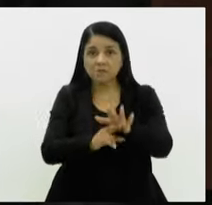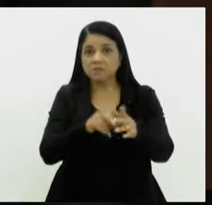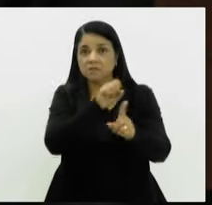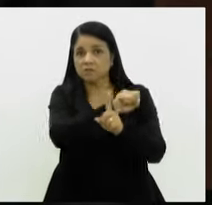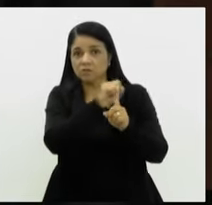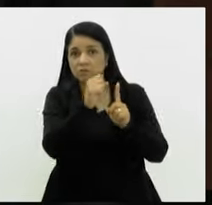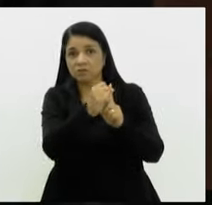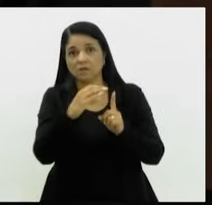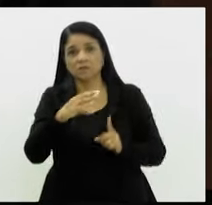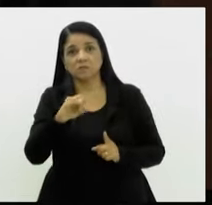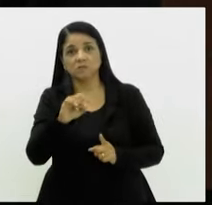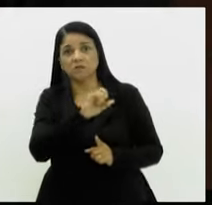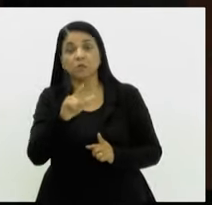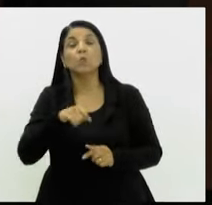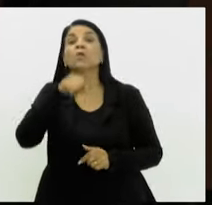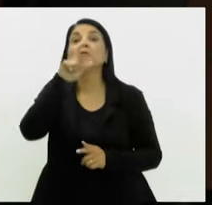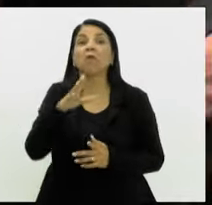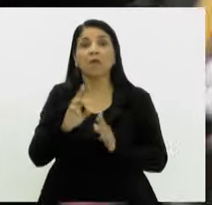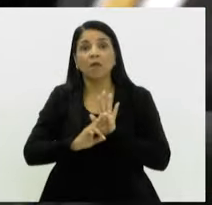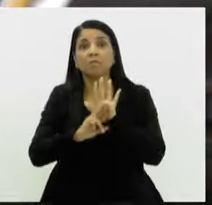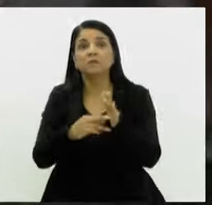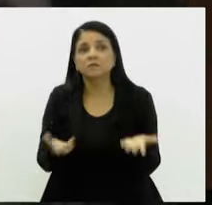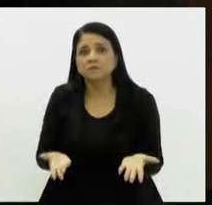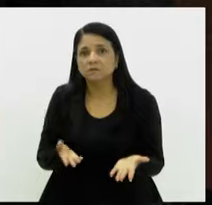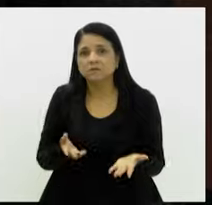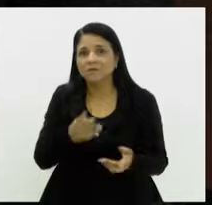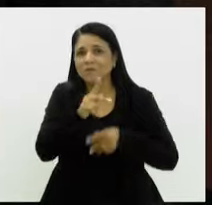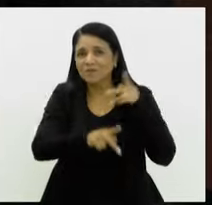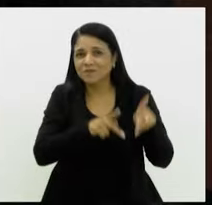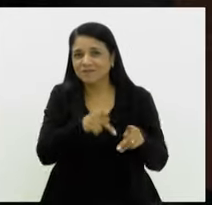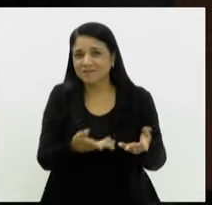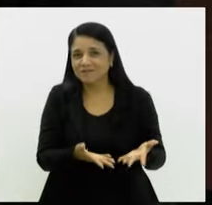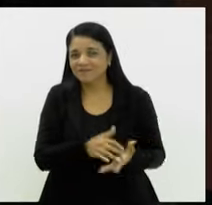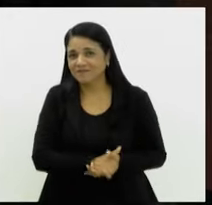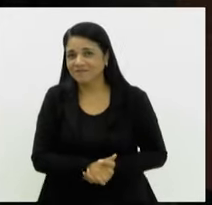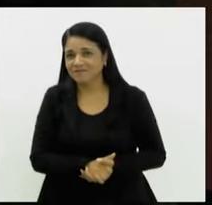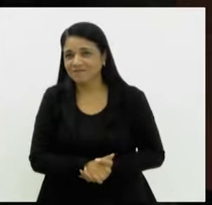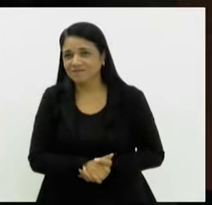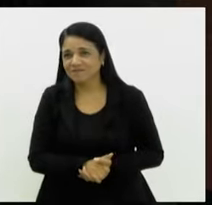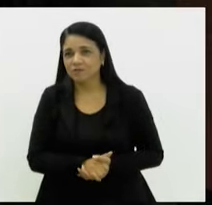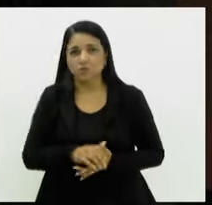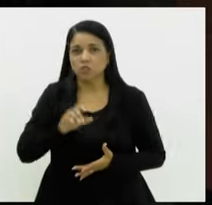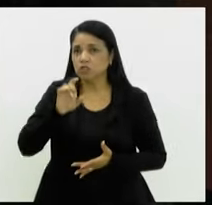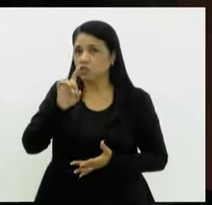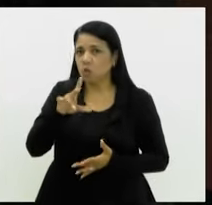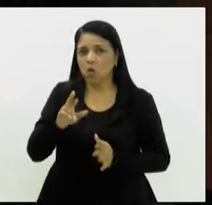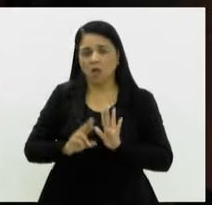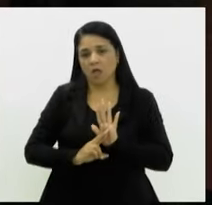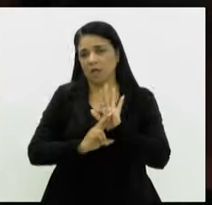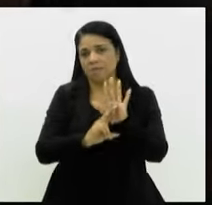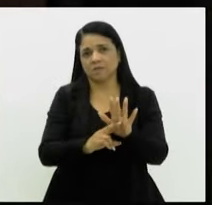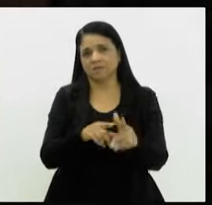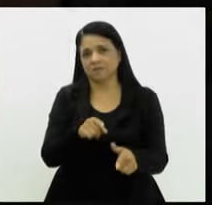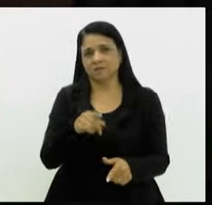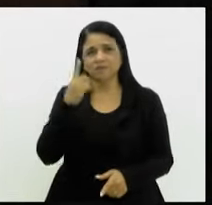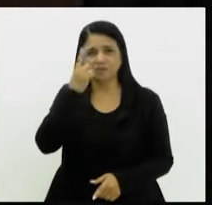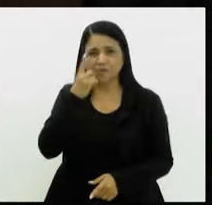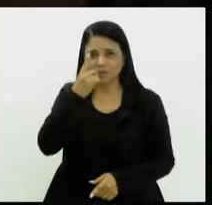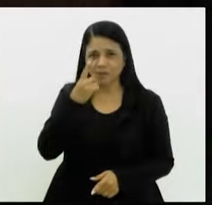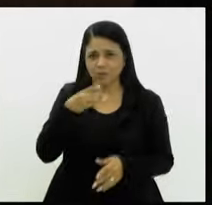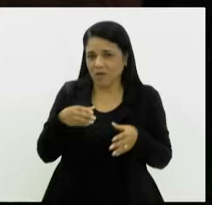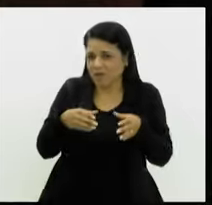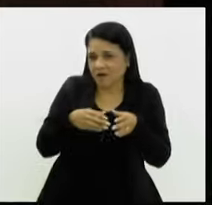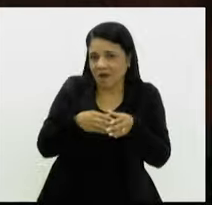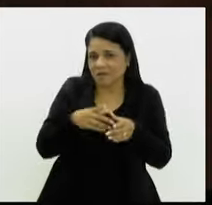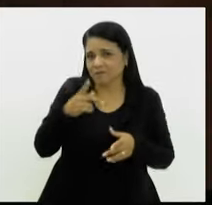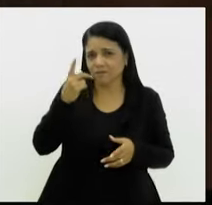sociedade civil, eu não sei mais quem é. Ora, então não é só ter a representatividade do deputado, não é só a classe política que